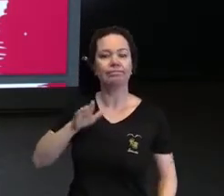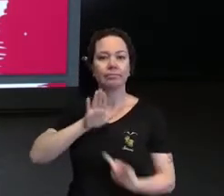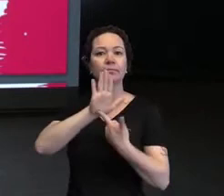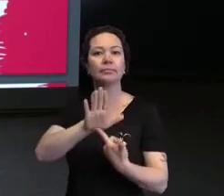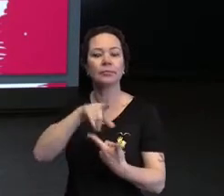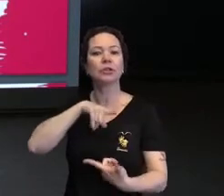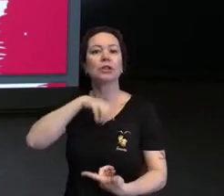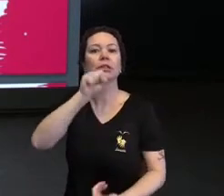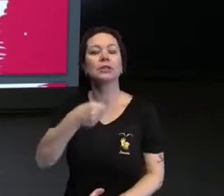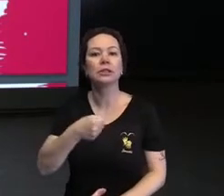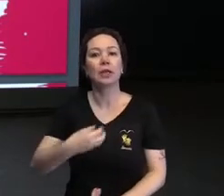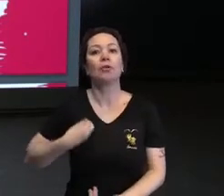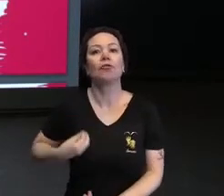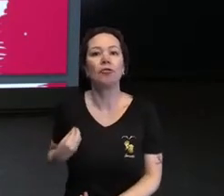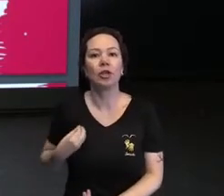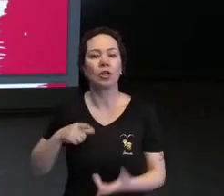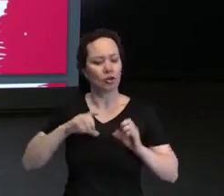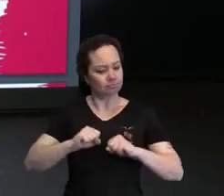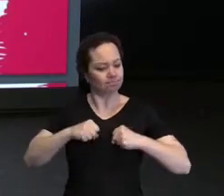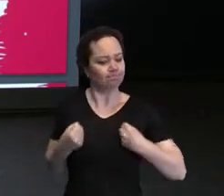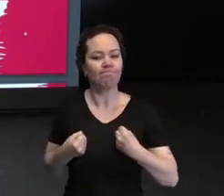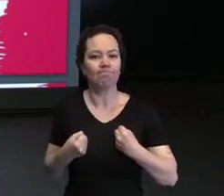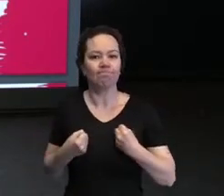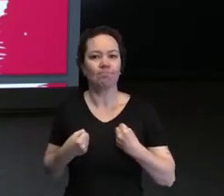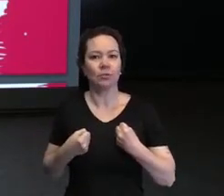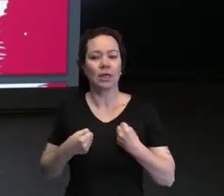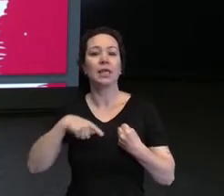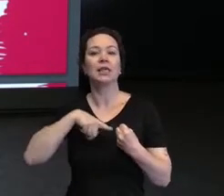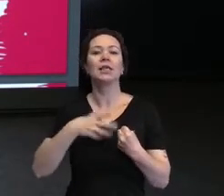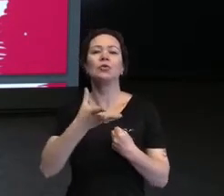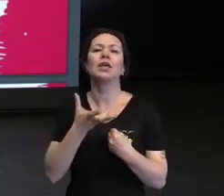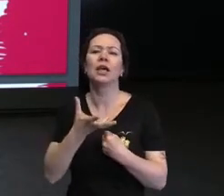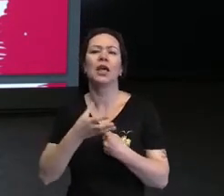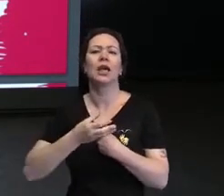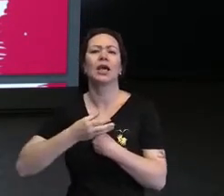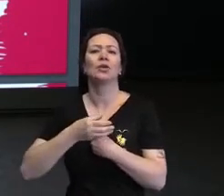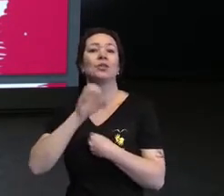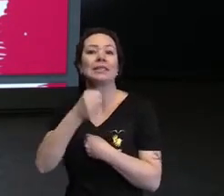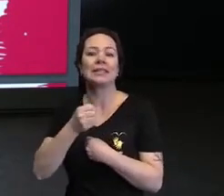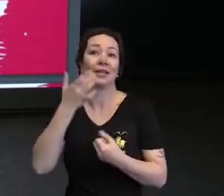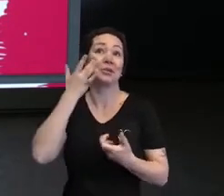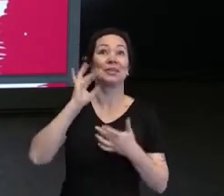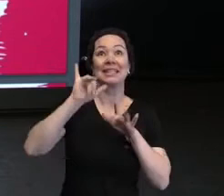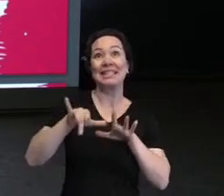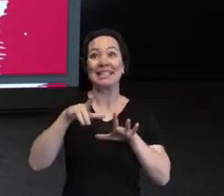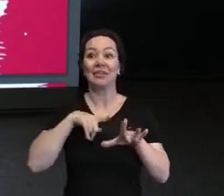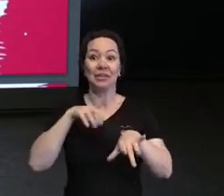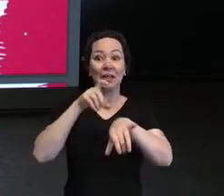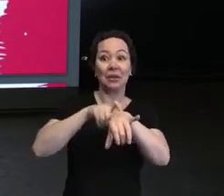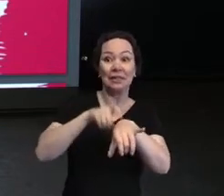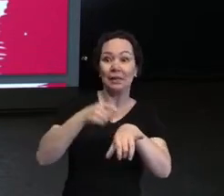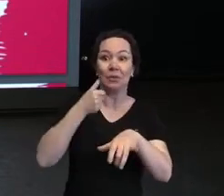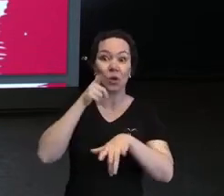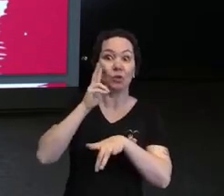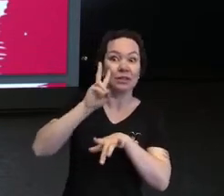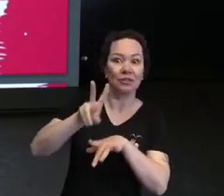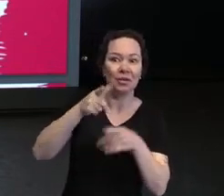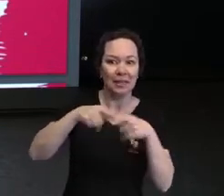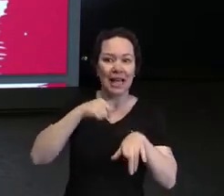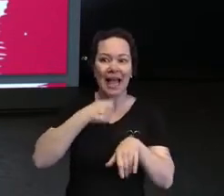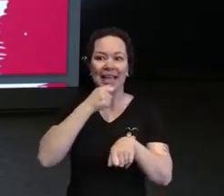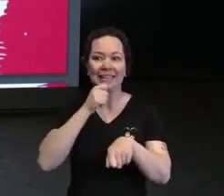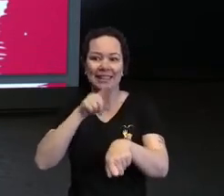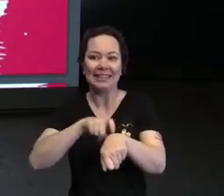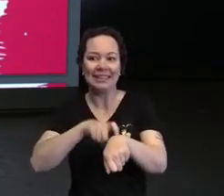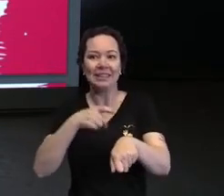nós existimos nós resistimos E aí eu gostaria muito de não sei se eu não tô vendo mais o tempo mas eu acho que eu ainda tenho um pouquinho